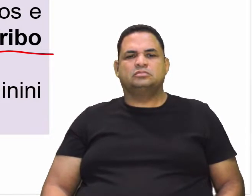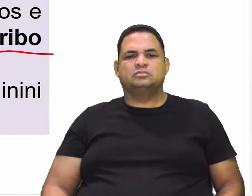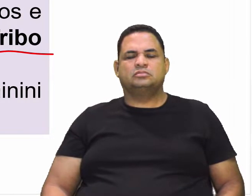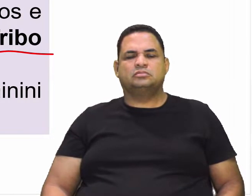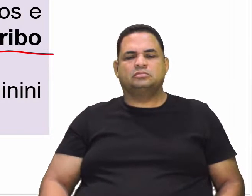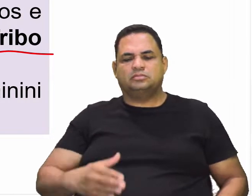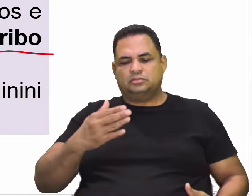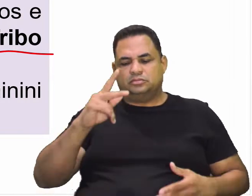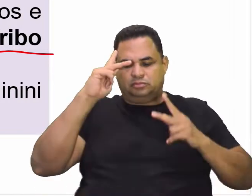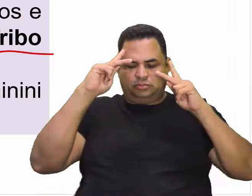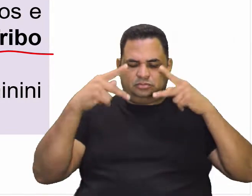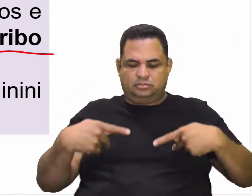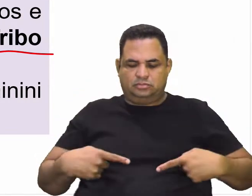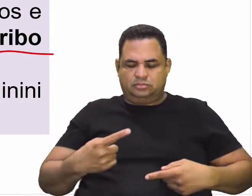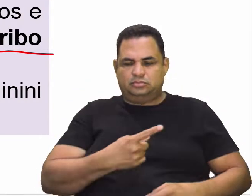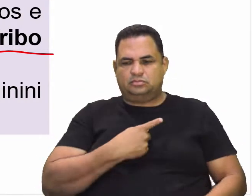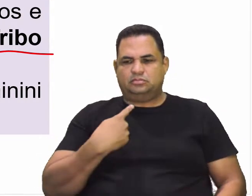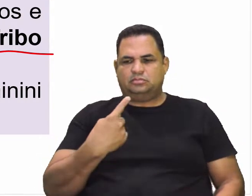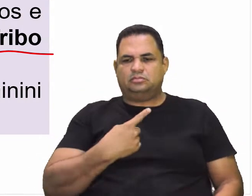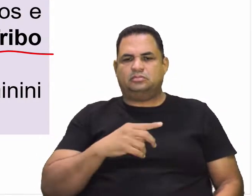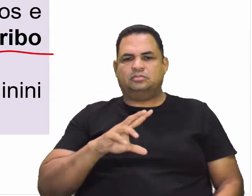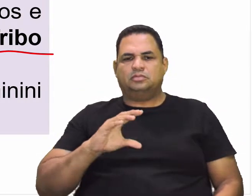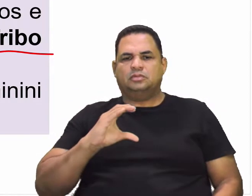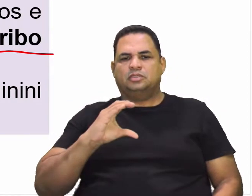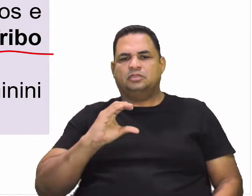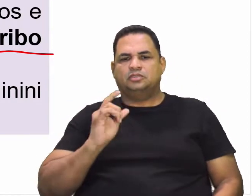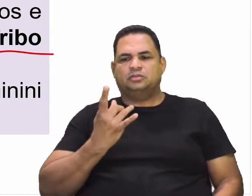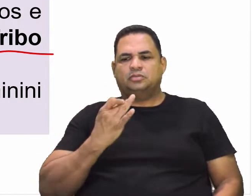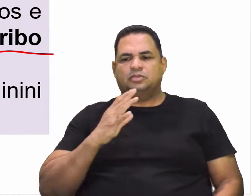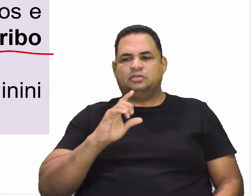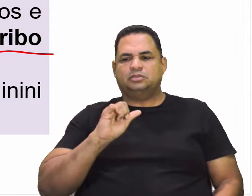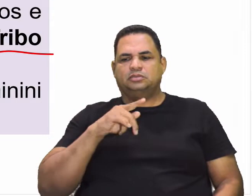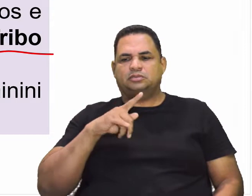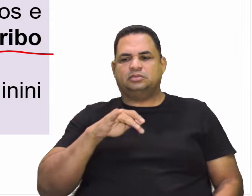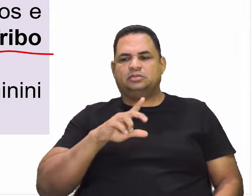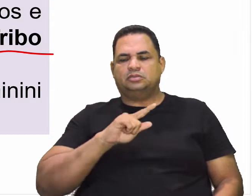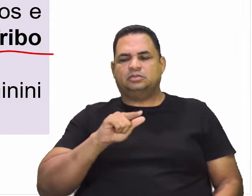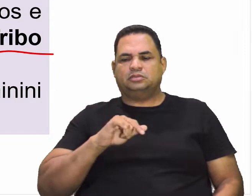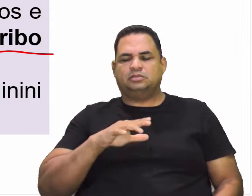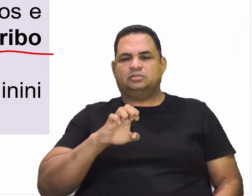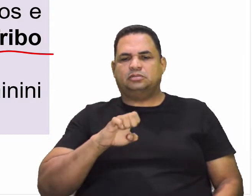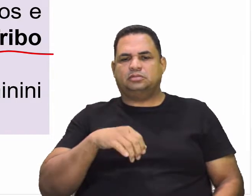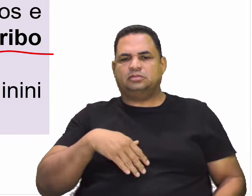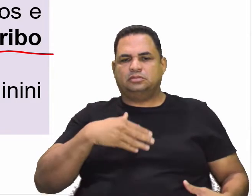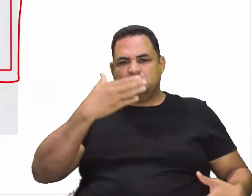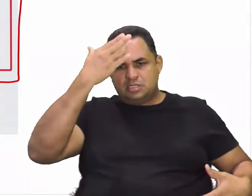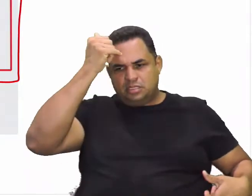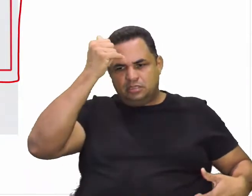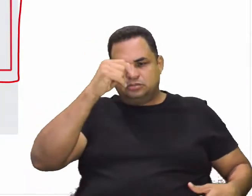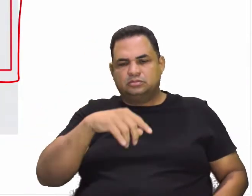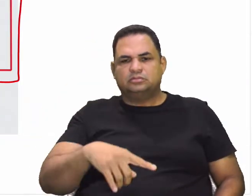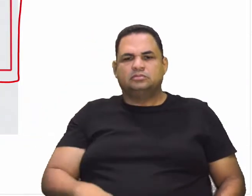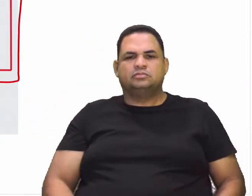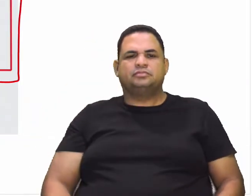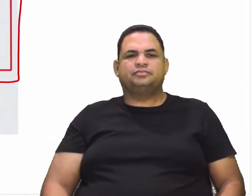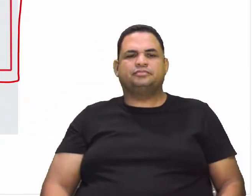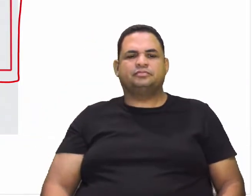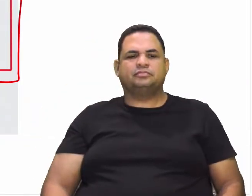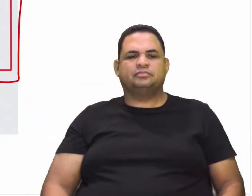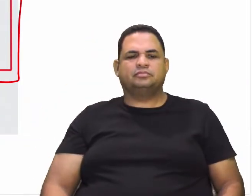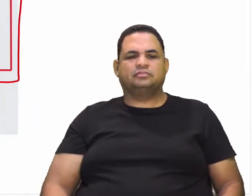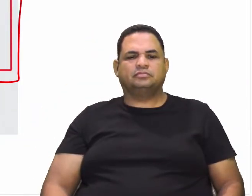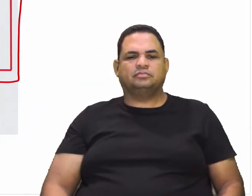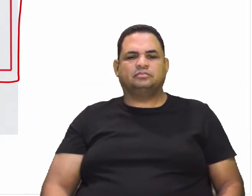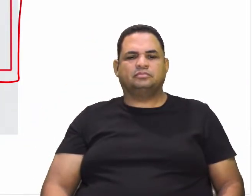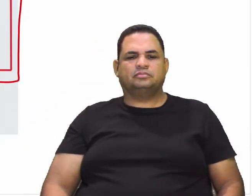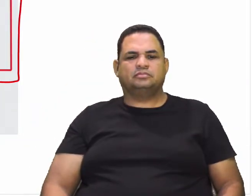Seres humanos e os chimpanzés são dessa família. Seres humanos e chimpanzés estão dentro dessa